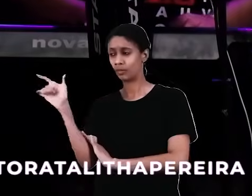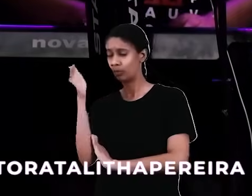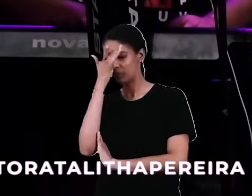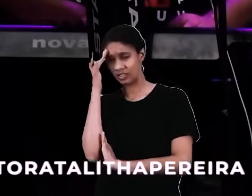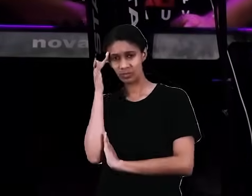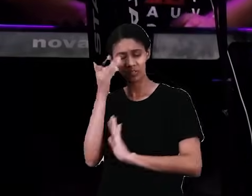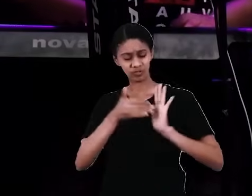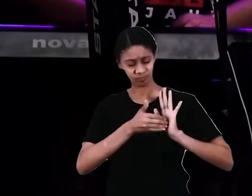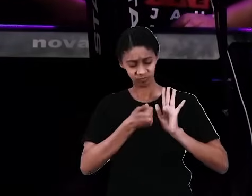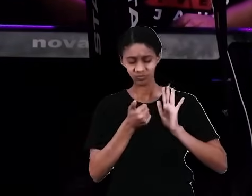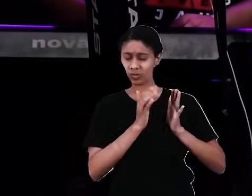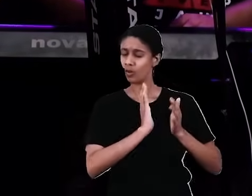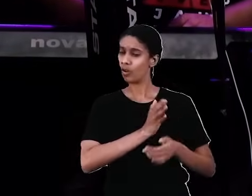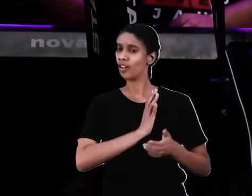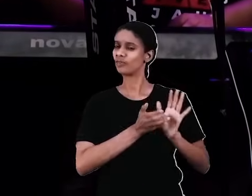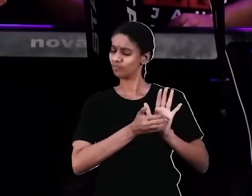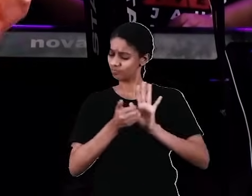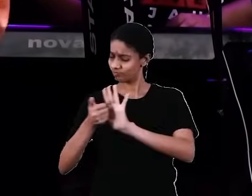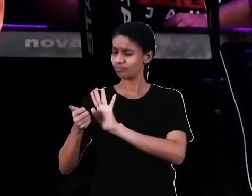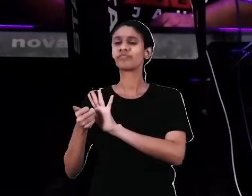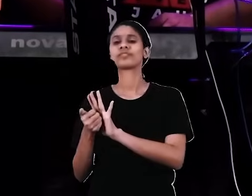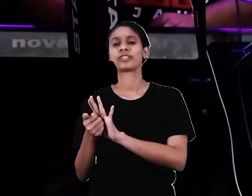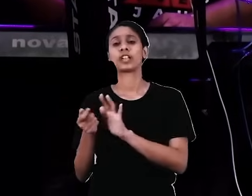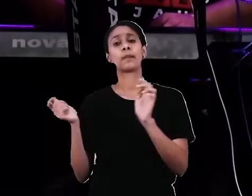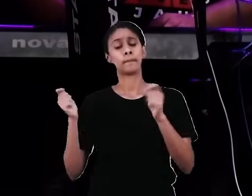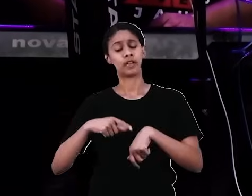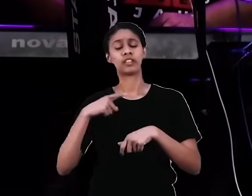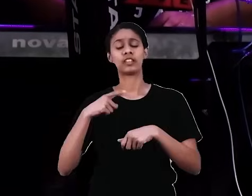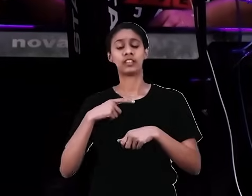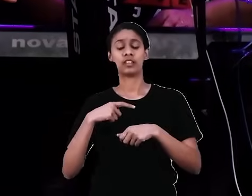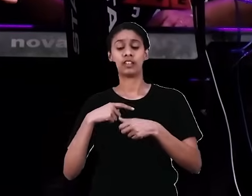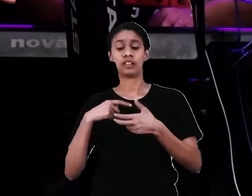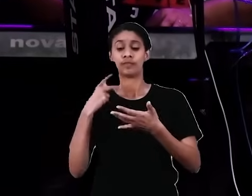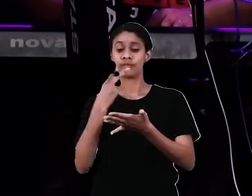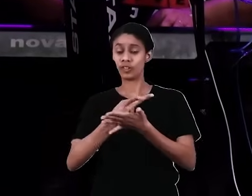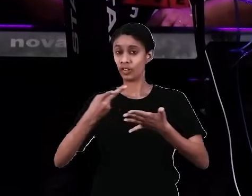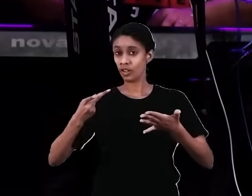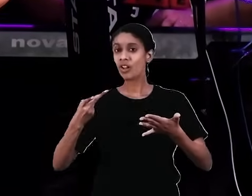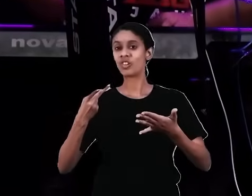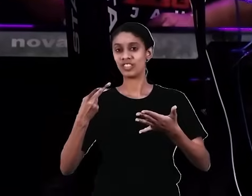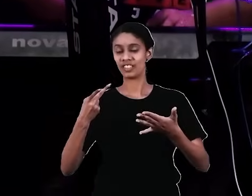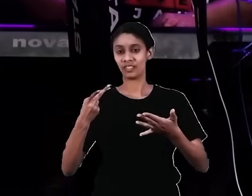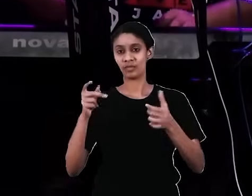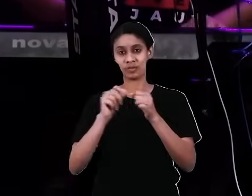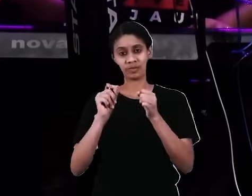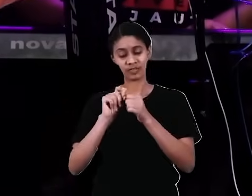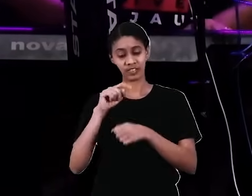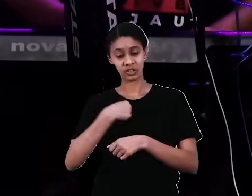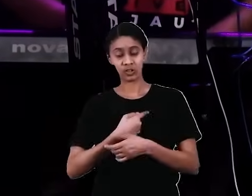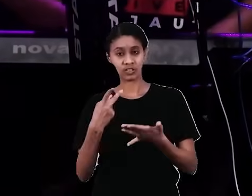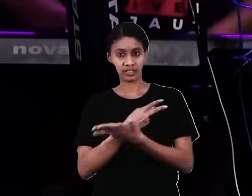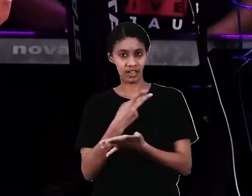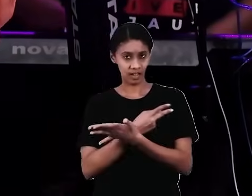a gente pode até ter motivos para errar, mas a gente não tem o direito de errar. Pessoas podem nos ter